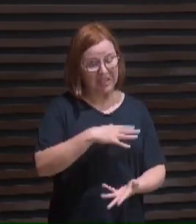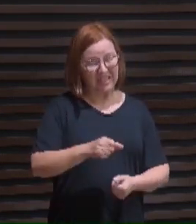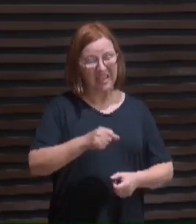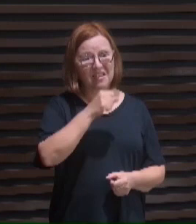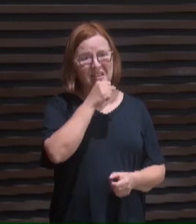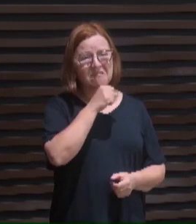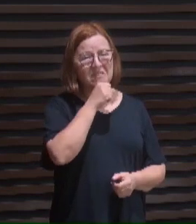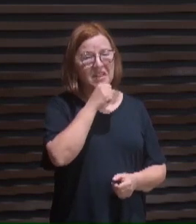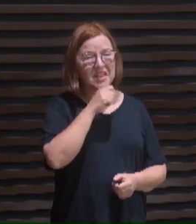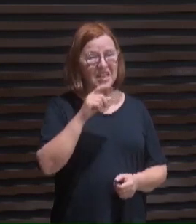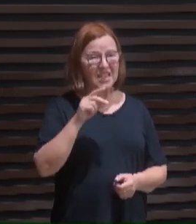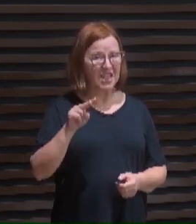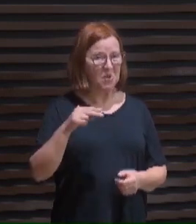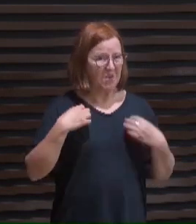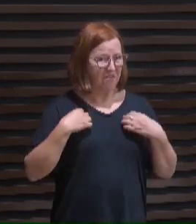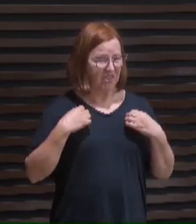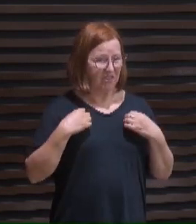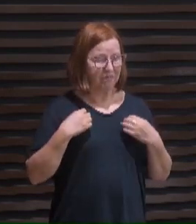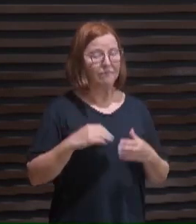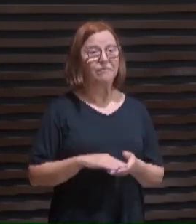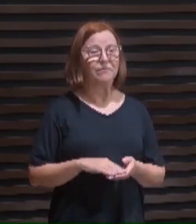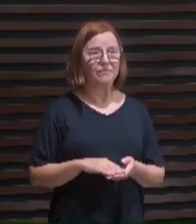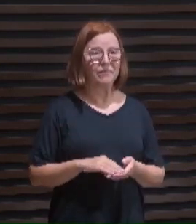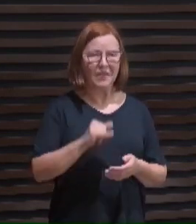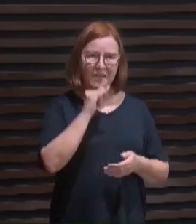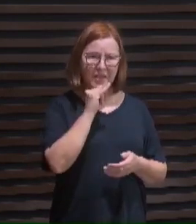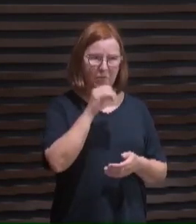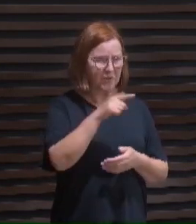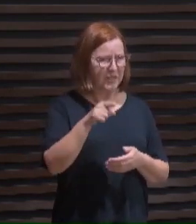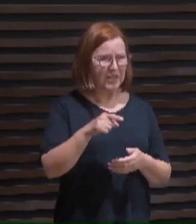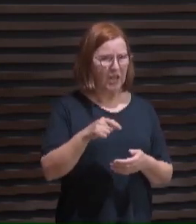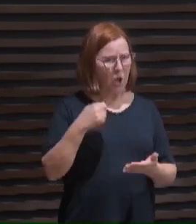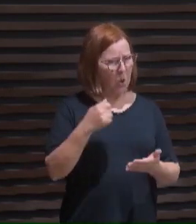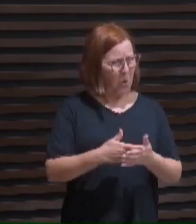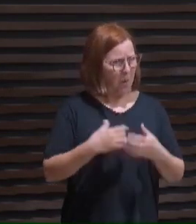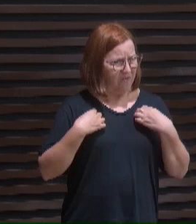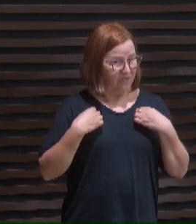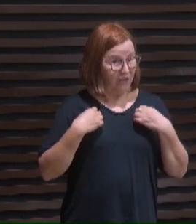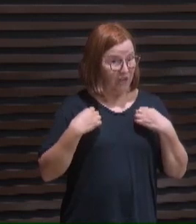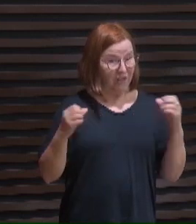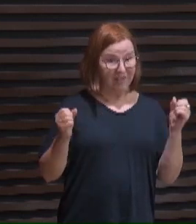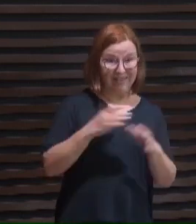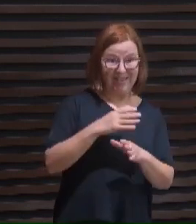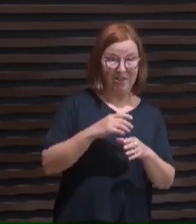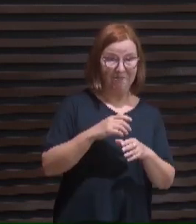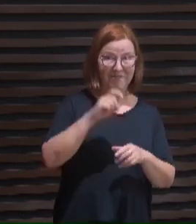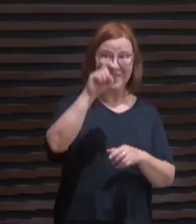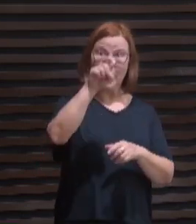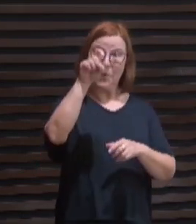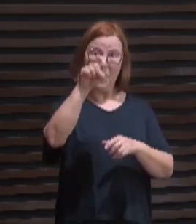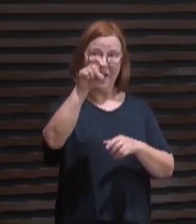vestido. Você compra um vestido novinho, bota lá no guarda-roupa e deixa